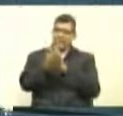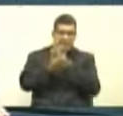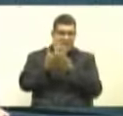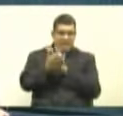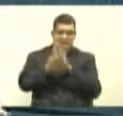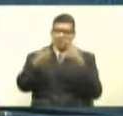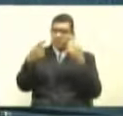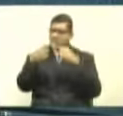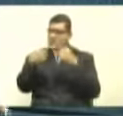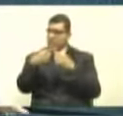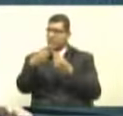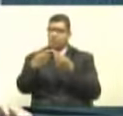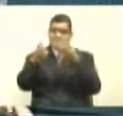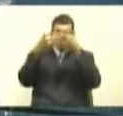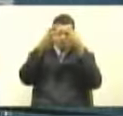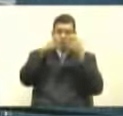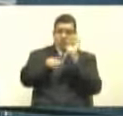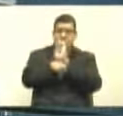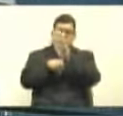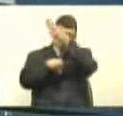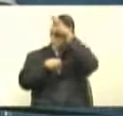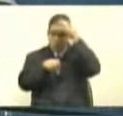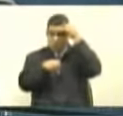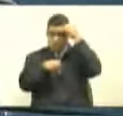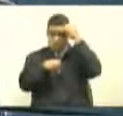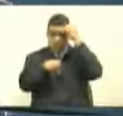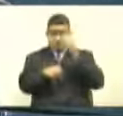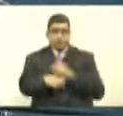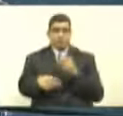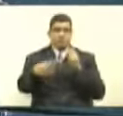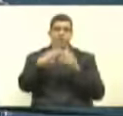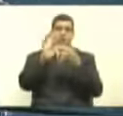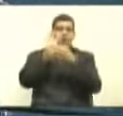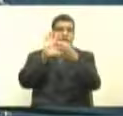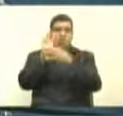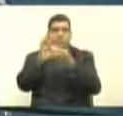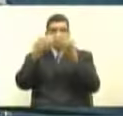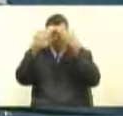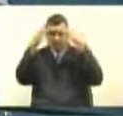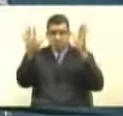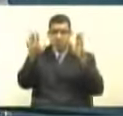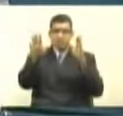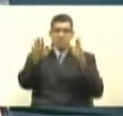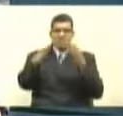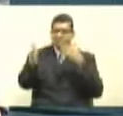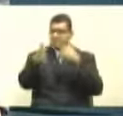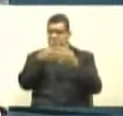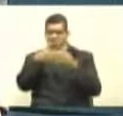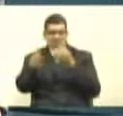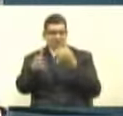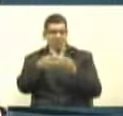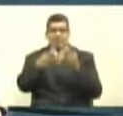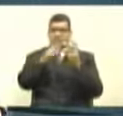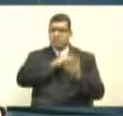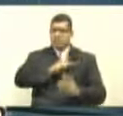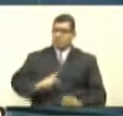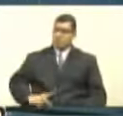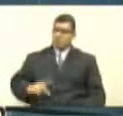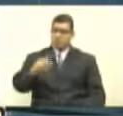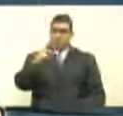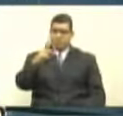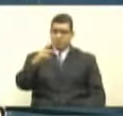decisão contra os interesses do Estado do Amazonas. Questionou claramente a independência do Poder Judiciário.